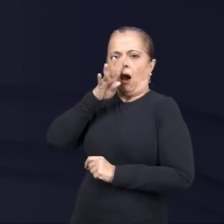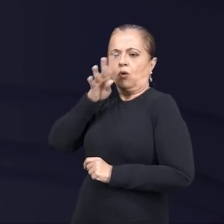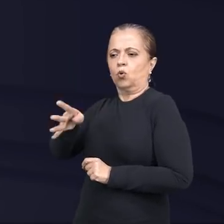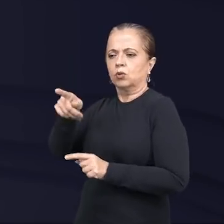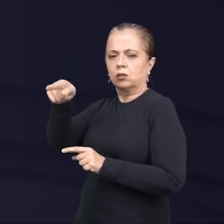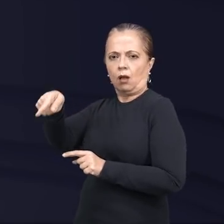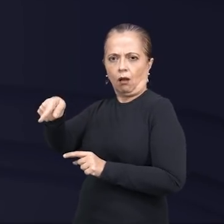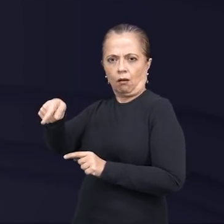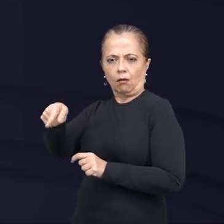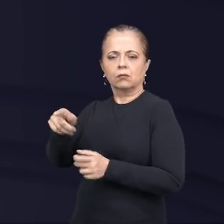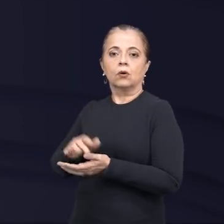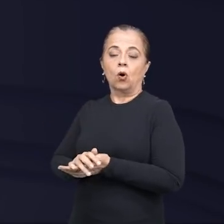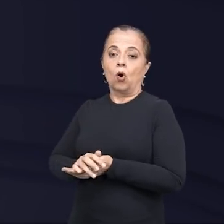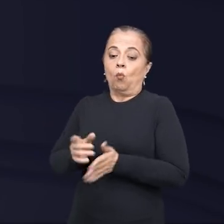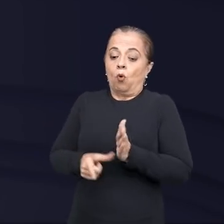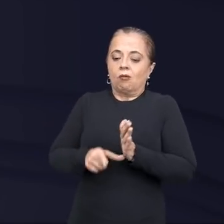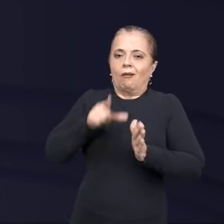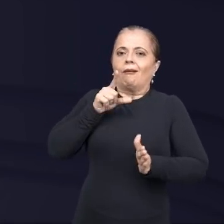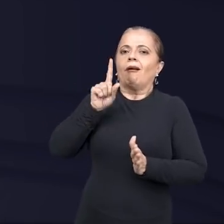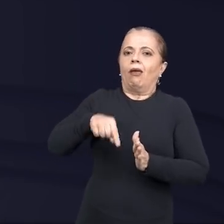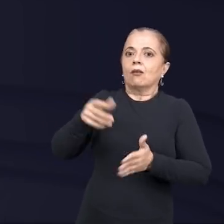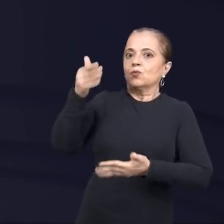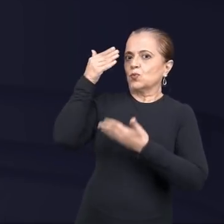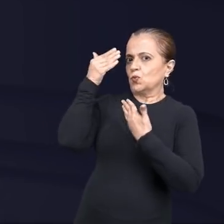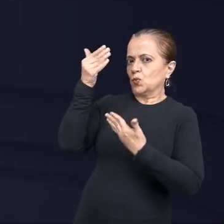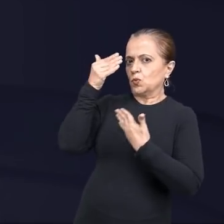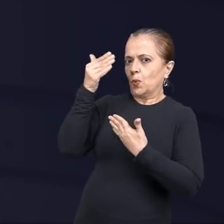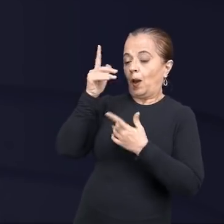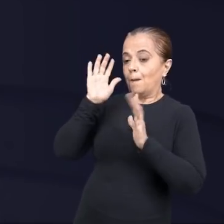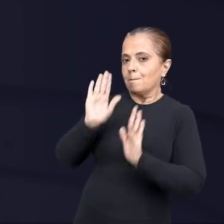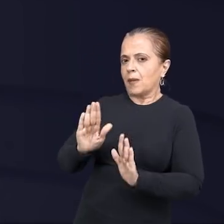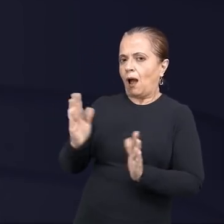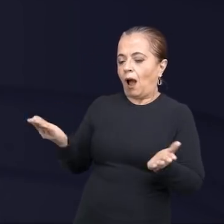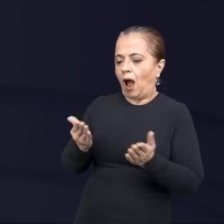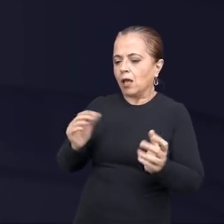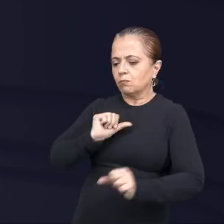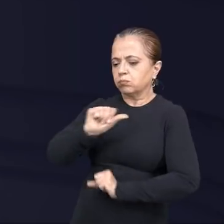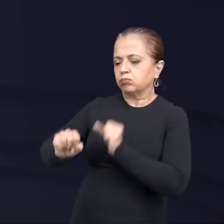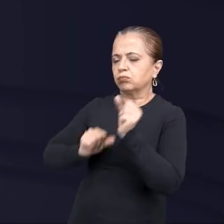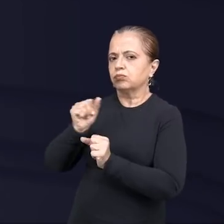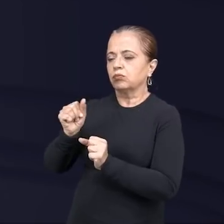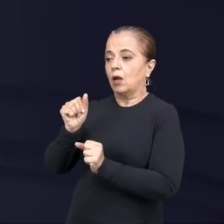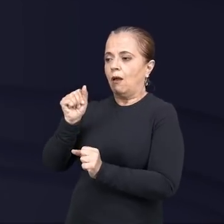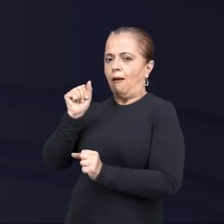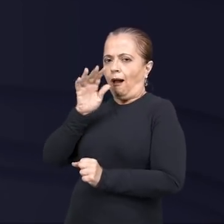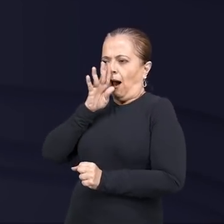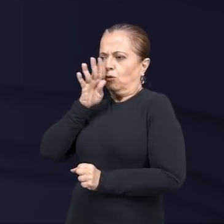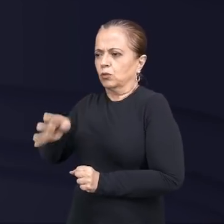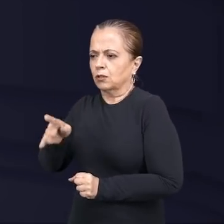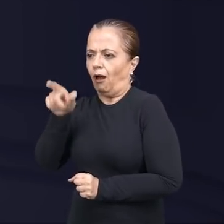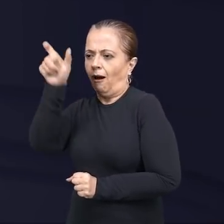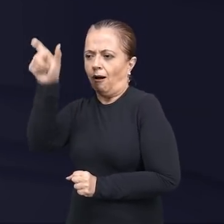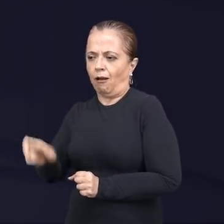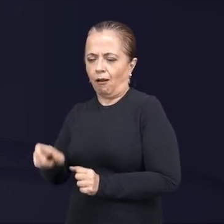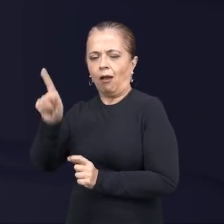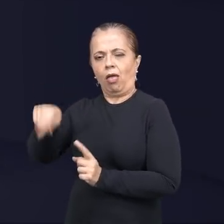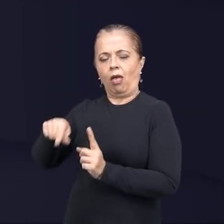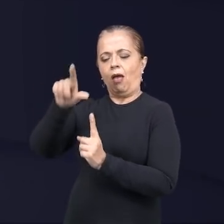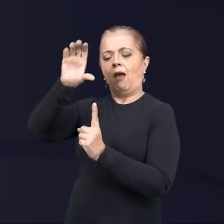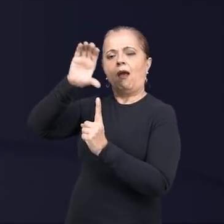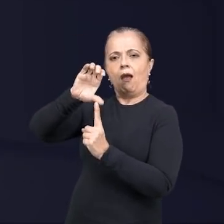né? Uma vez recebida a denúncia, eles passam a ter a qualidade de acusados ou de réus ou